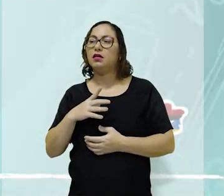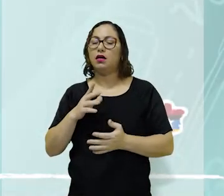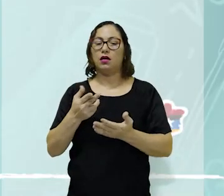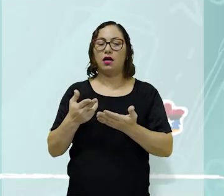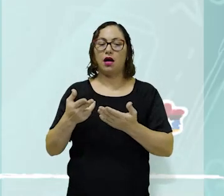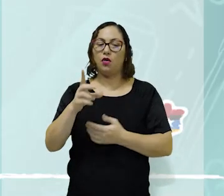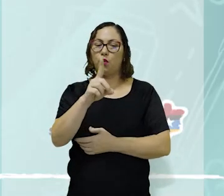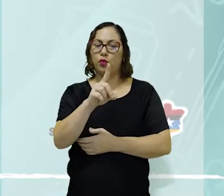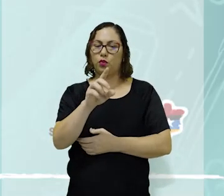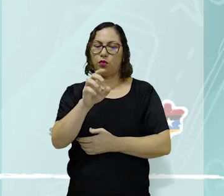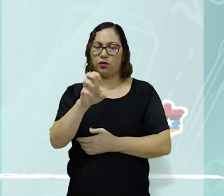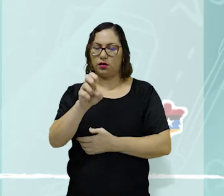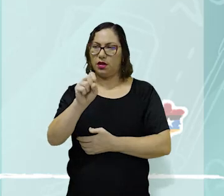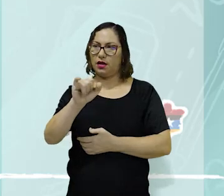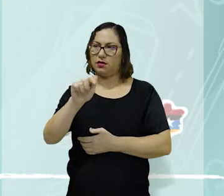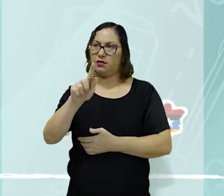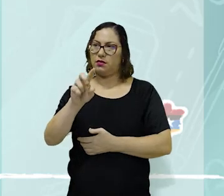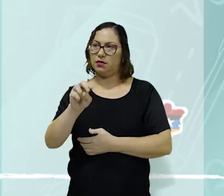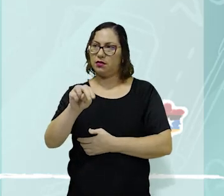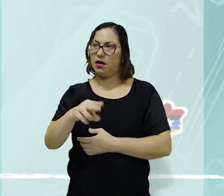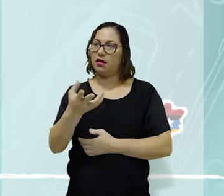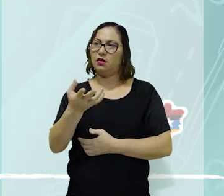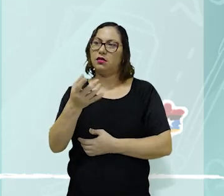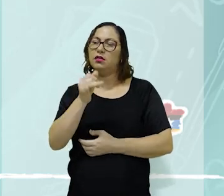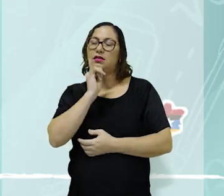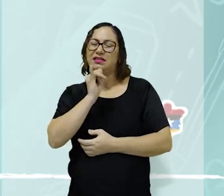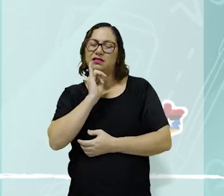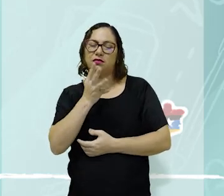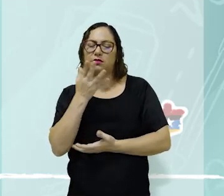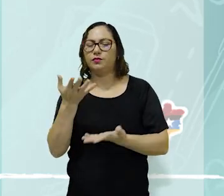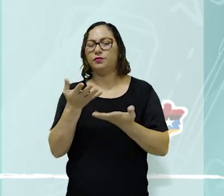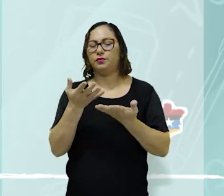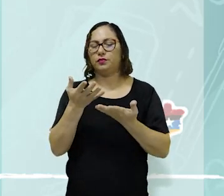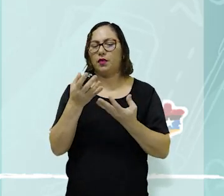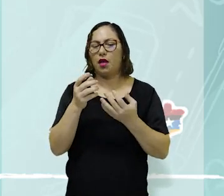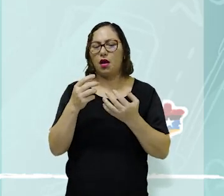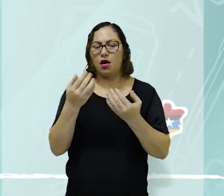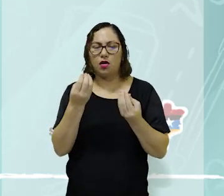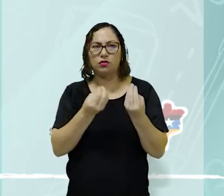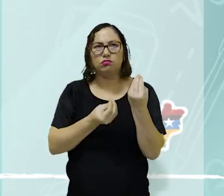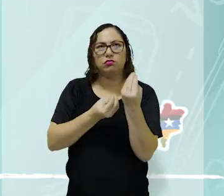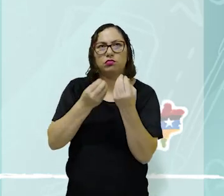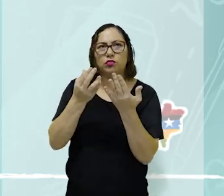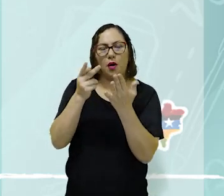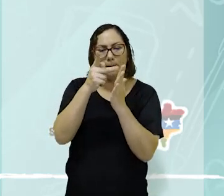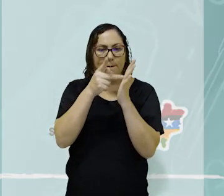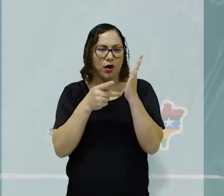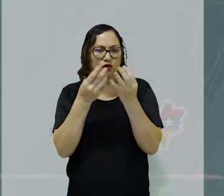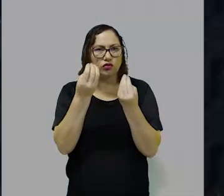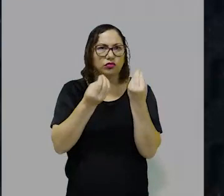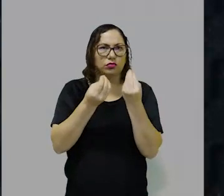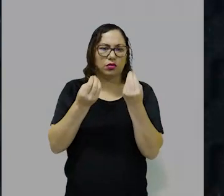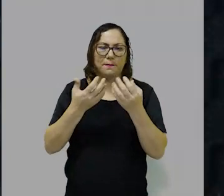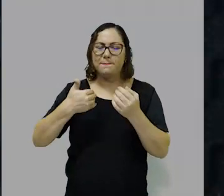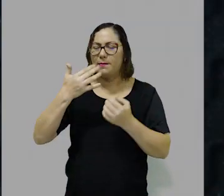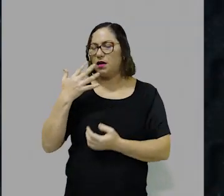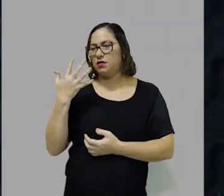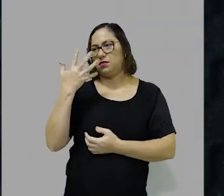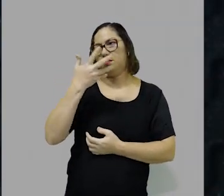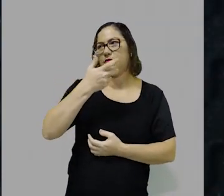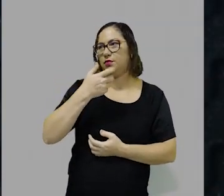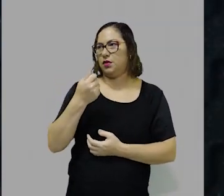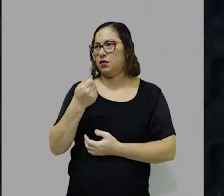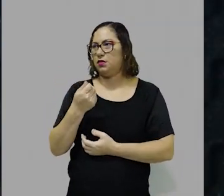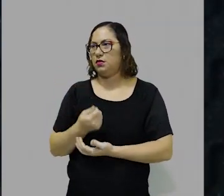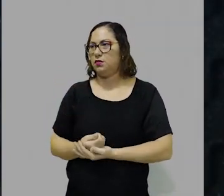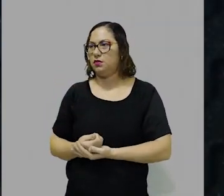Talvez o design da Art Nouveau ou o projeto desses objetos sejam os mais belos ainda hoje. Gente, só